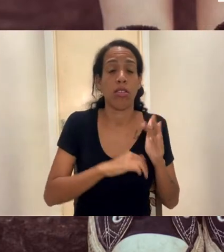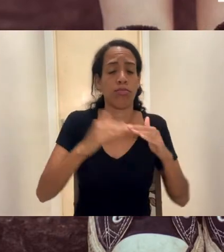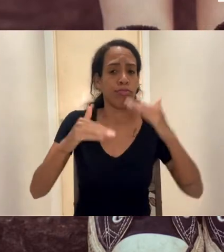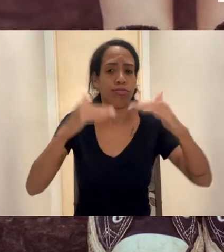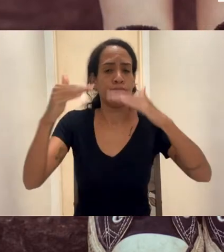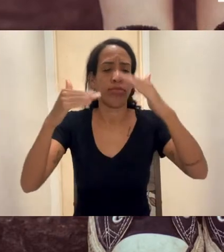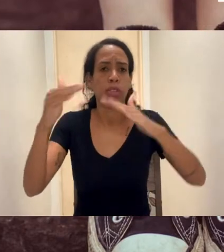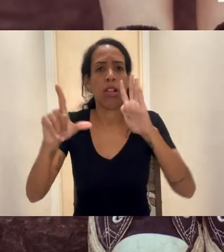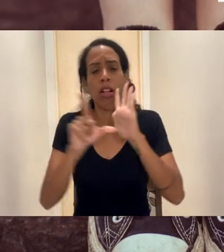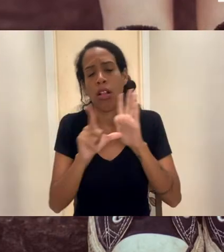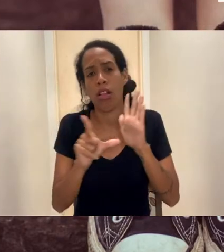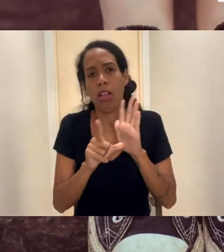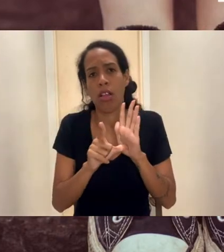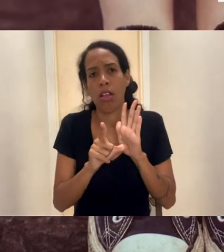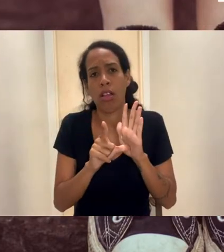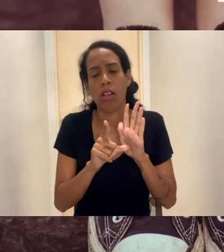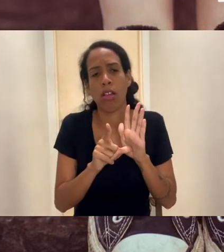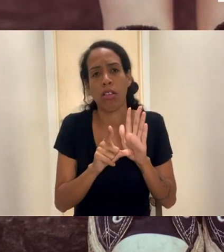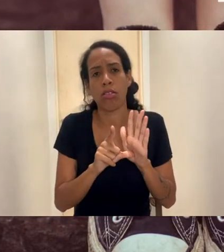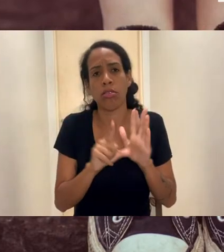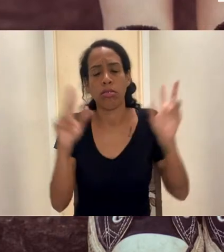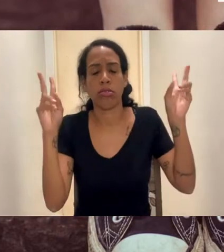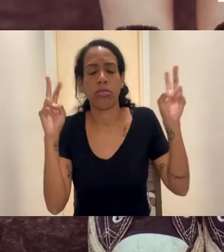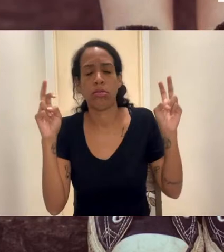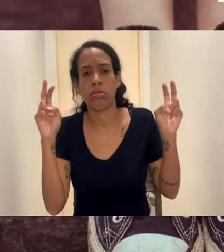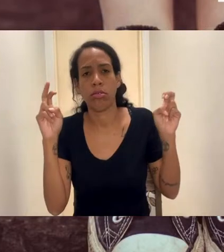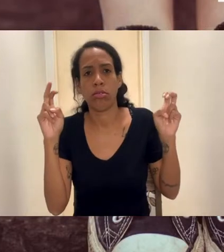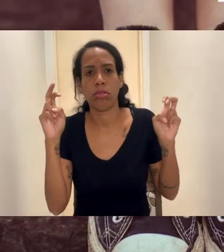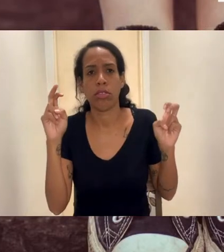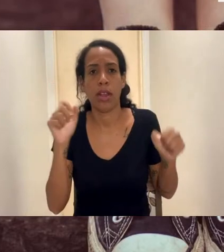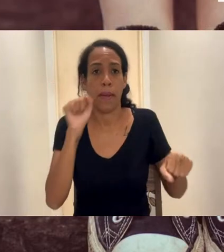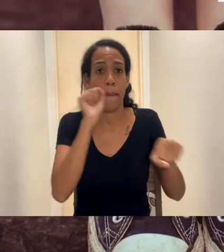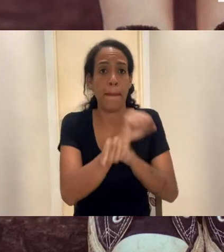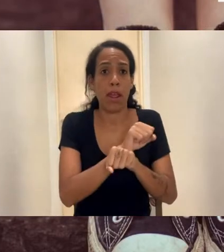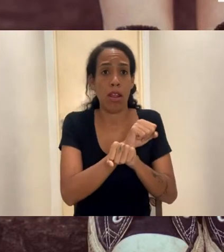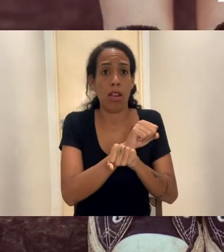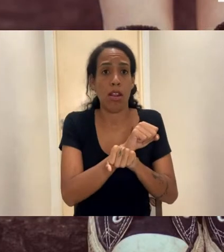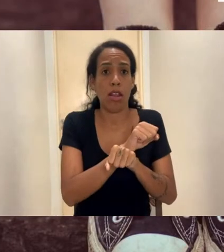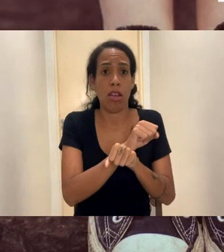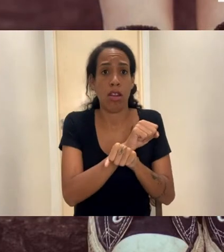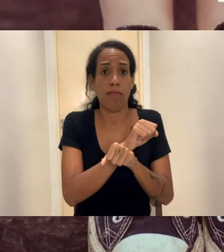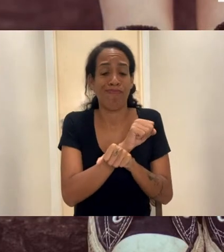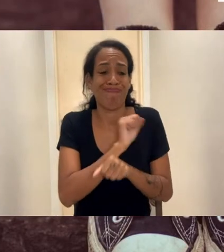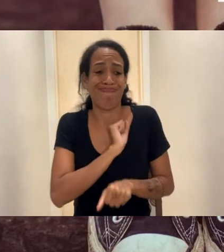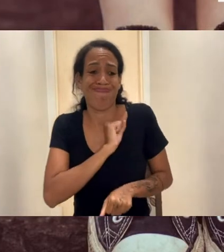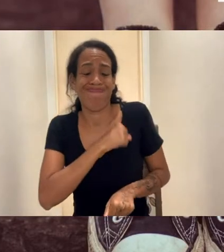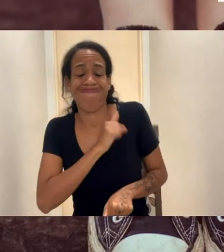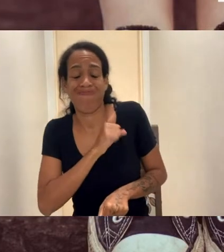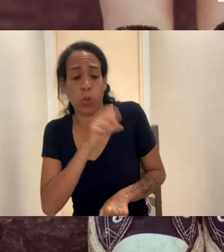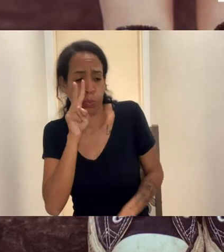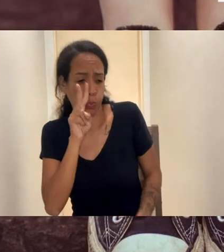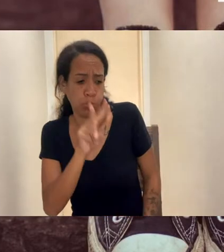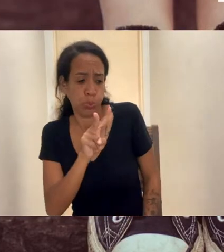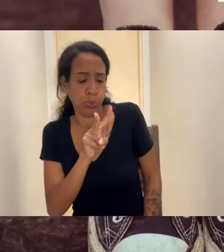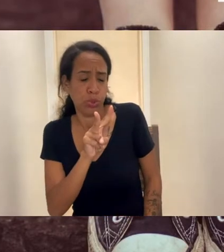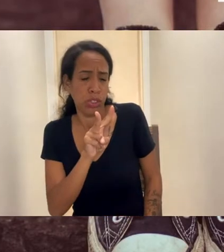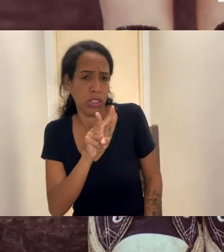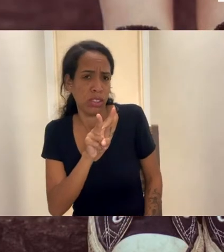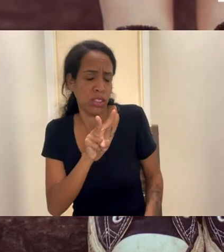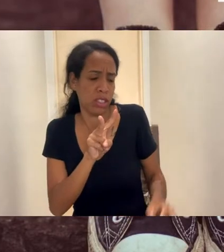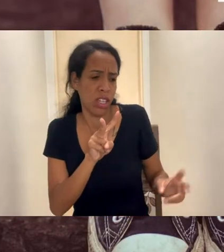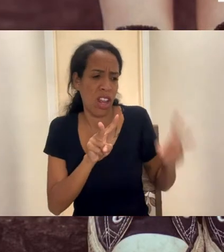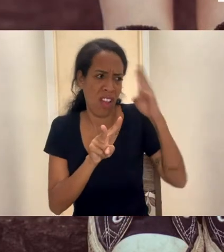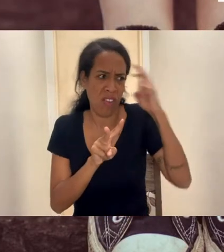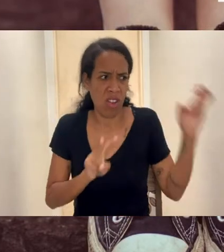da normativa, a questão da prevenção e do combate à tortura, né? Porque você está olhando para as violências e